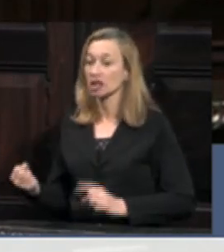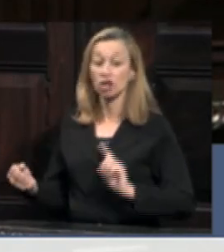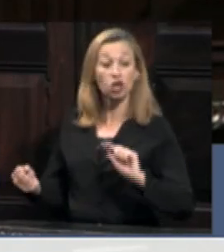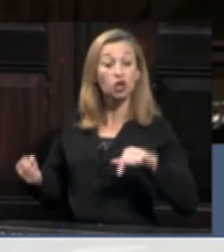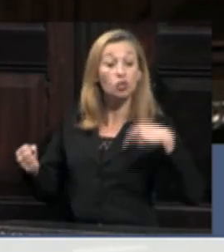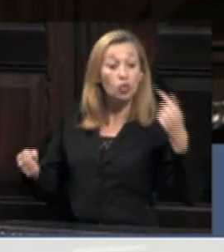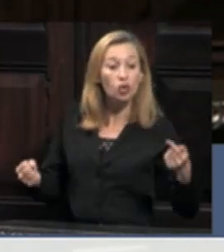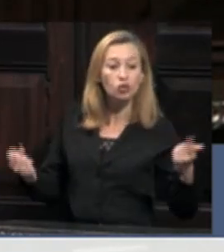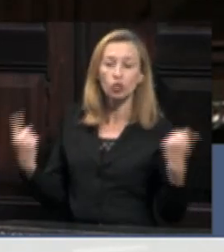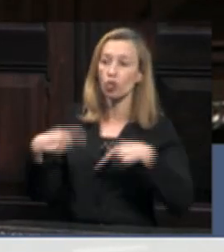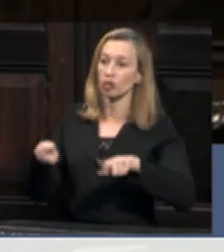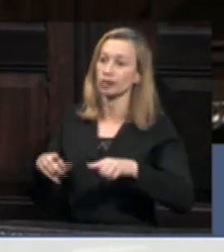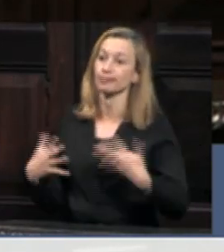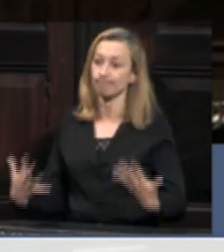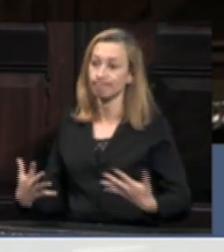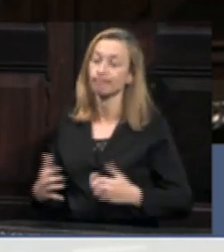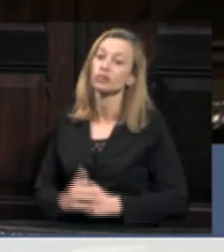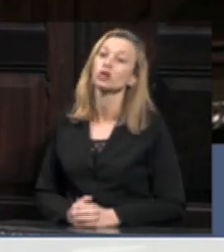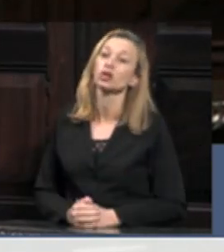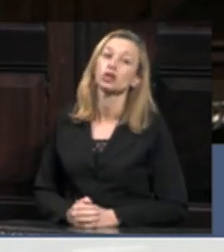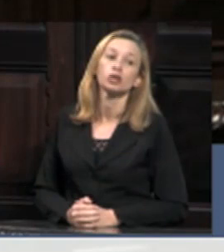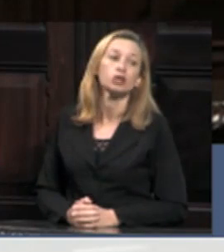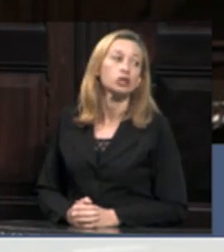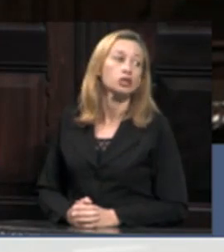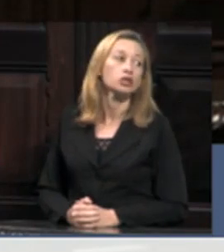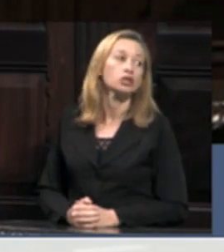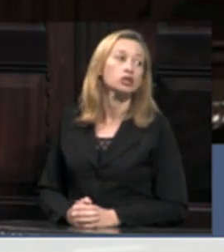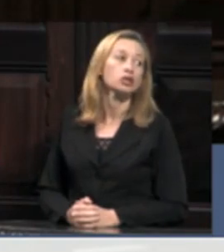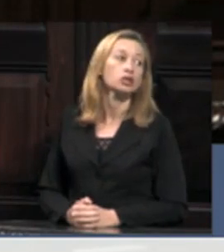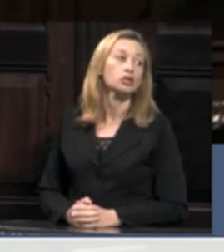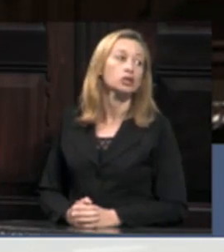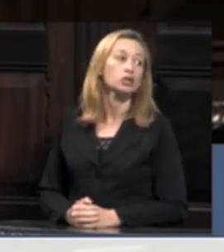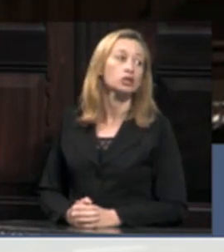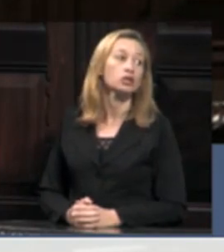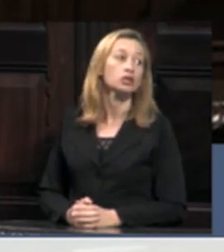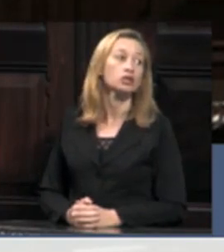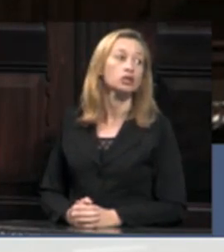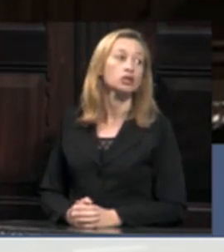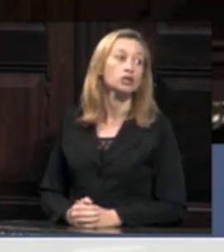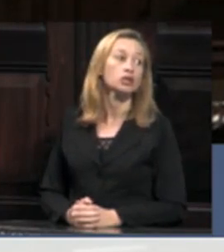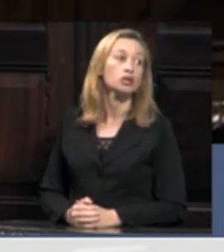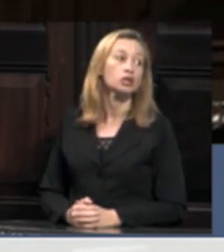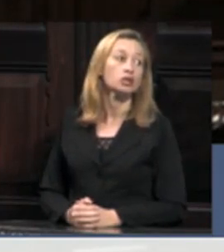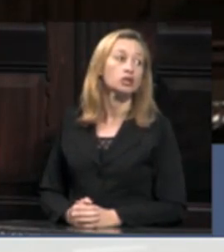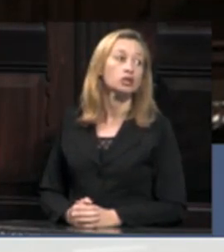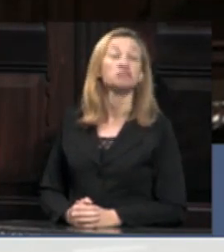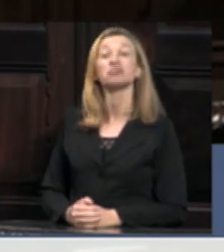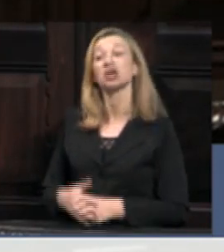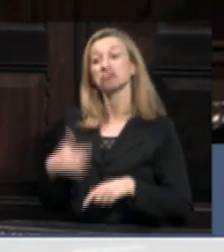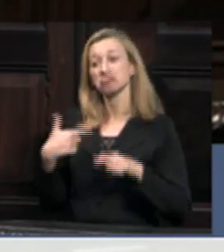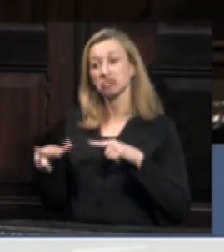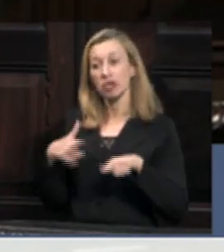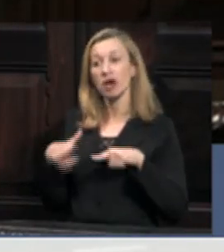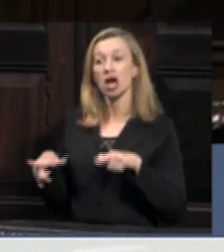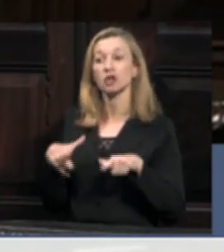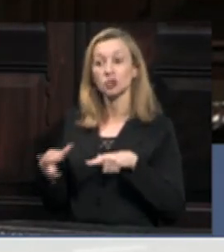outro contra. Por via de consequência, é um